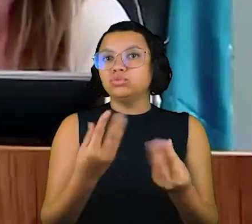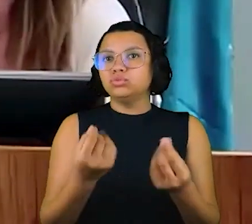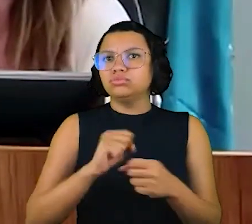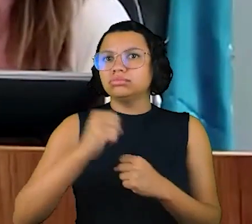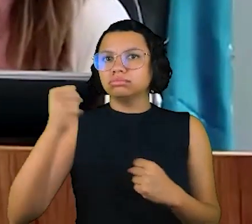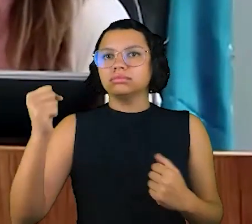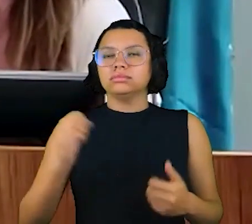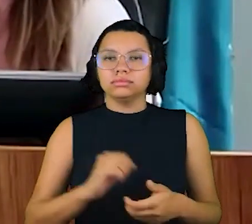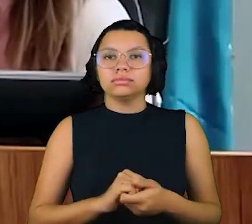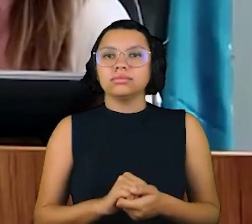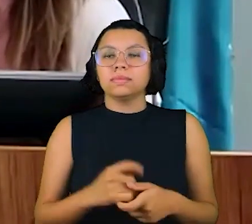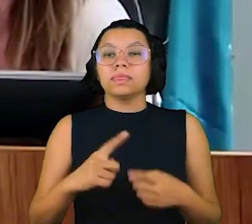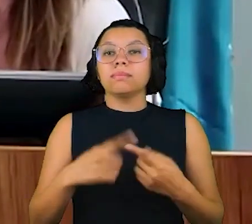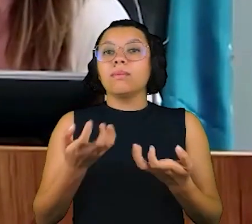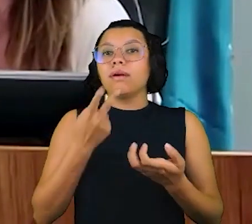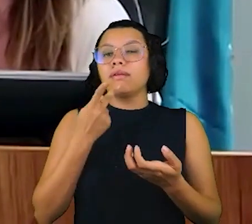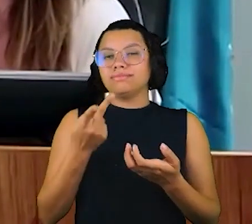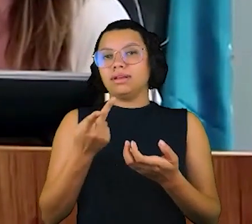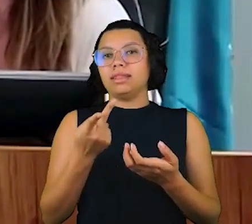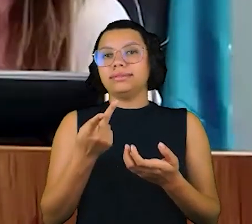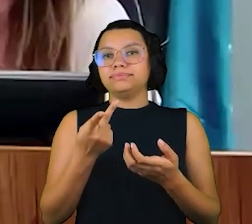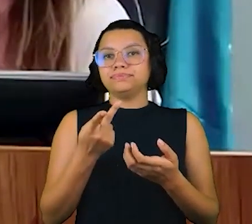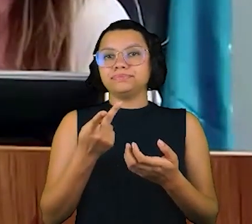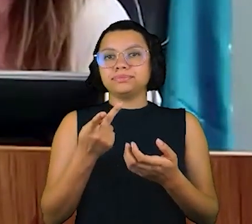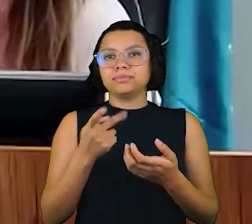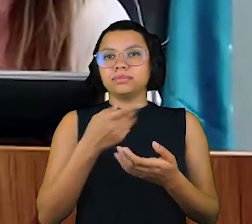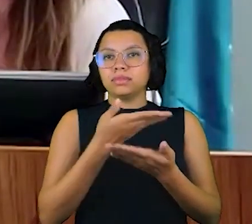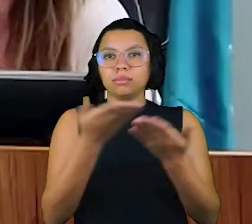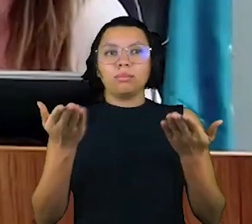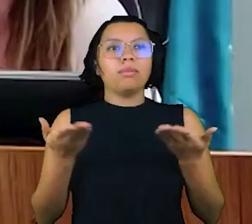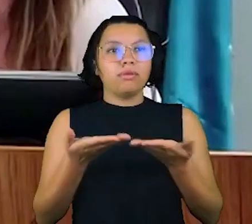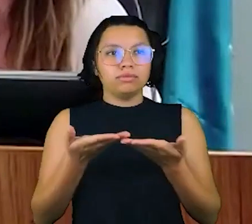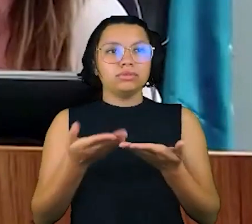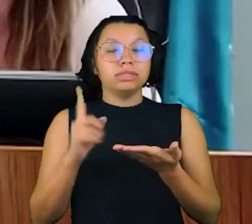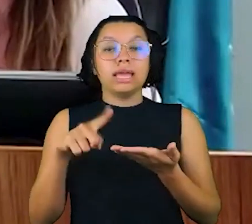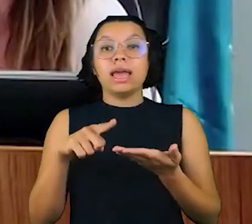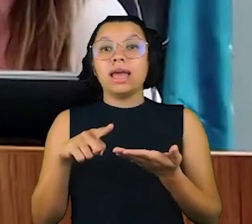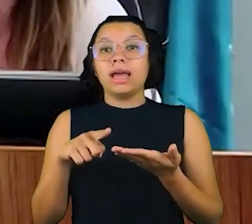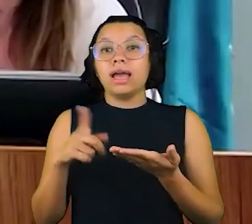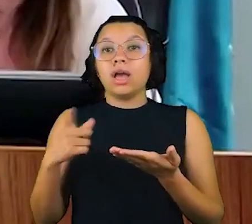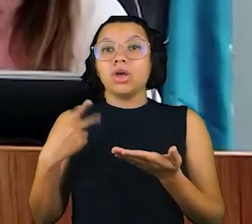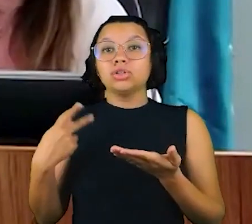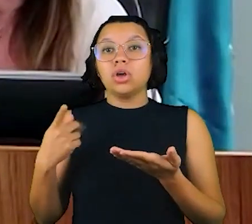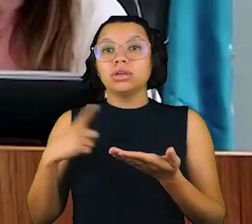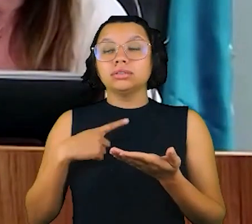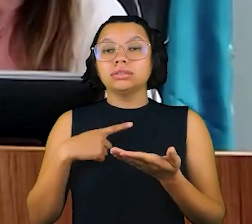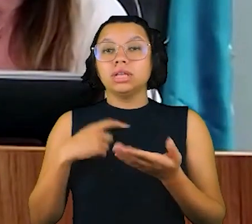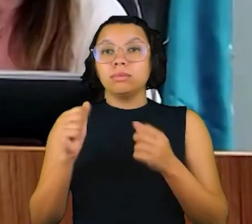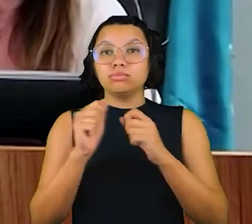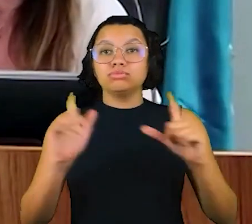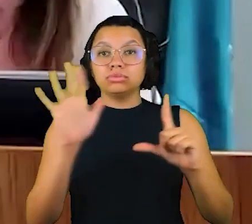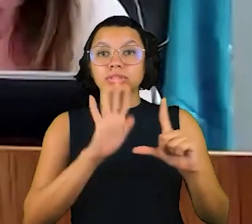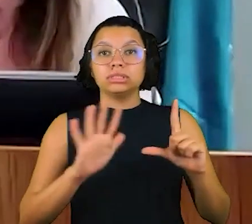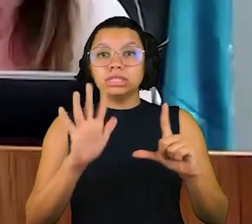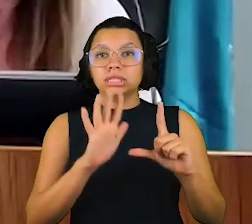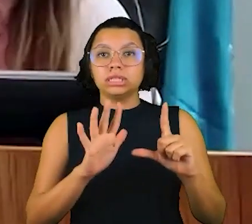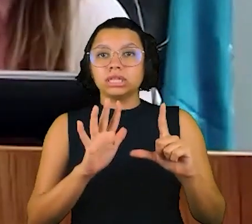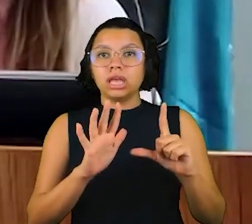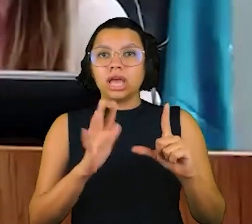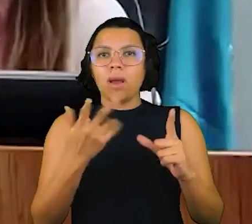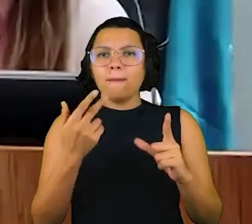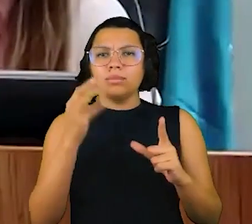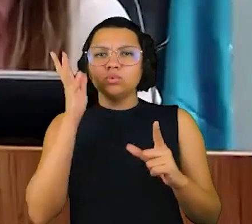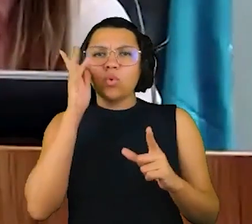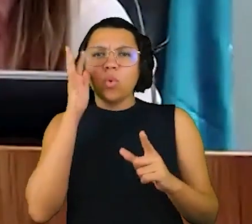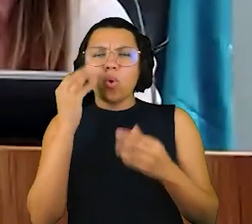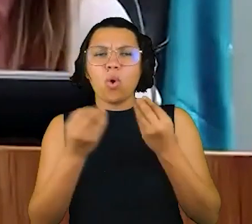já gerou um efeito positivo muito grande. Mas o que eu quero dizer para os senhores é que nós temos um